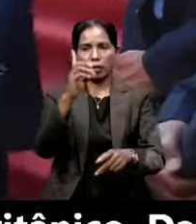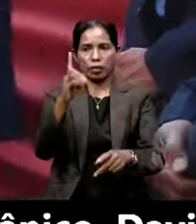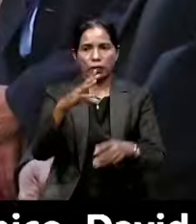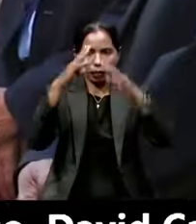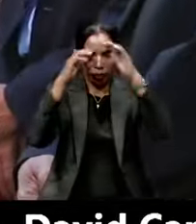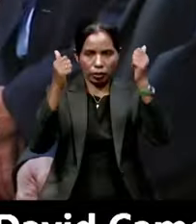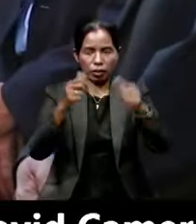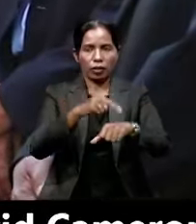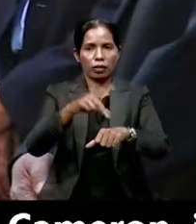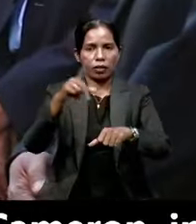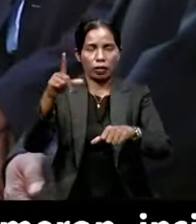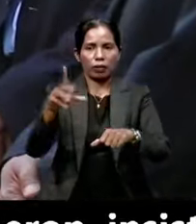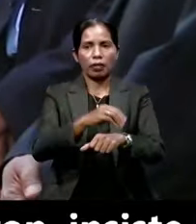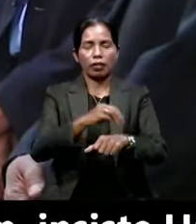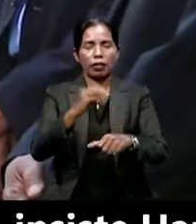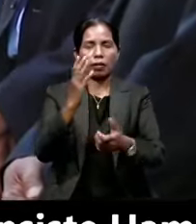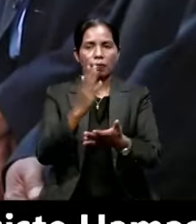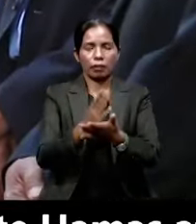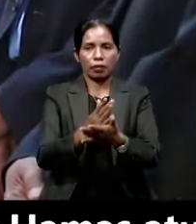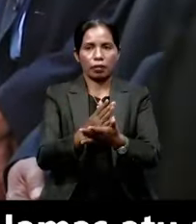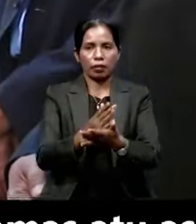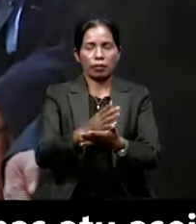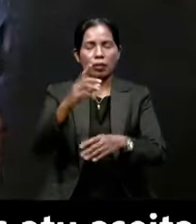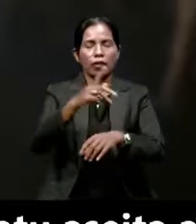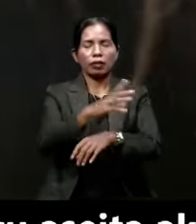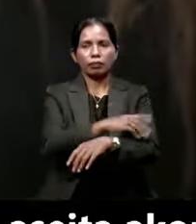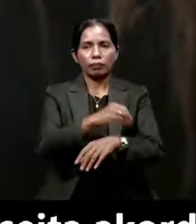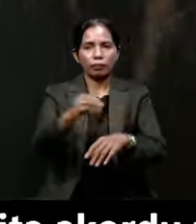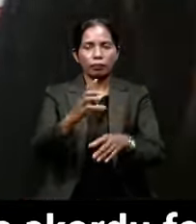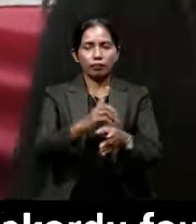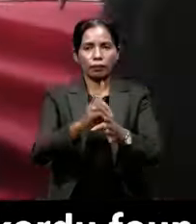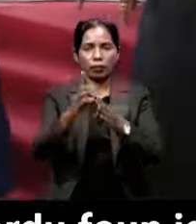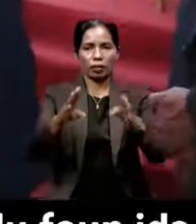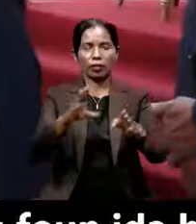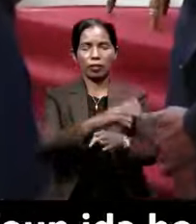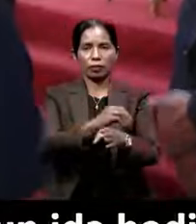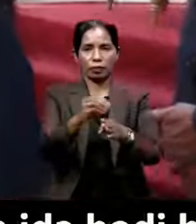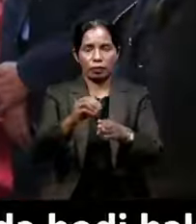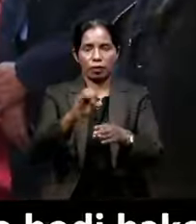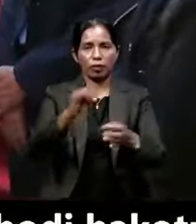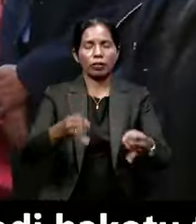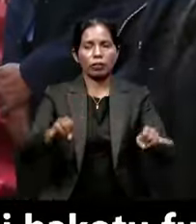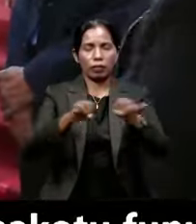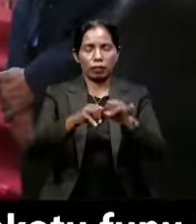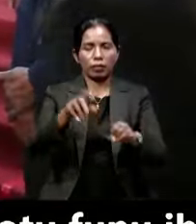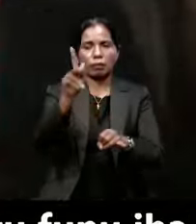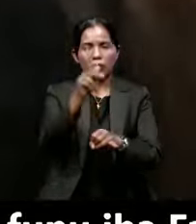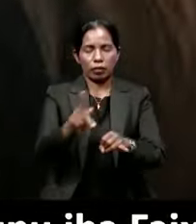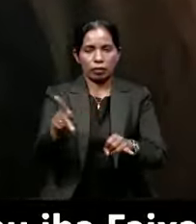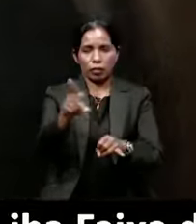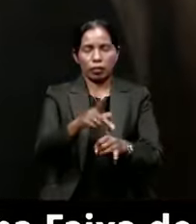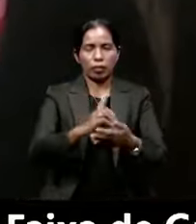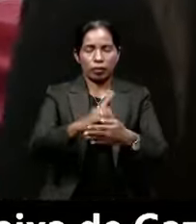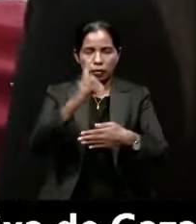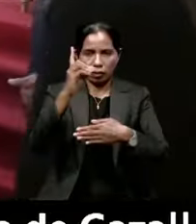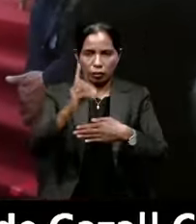autoridade nacional designada ba combate a alteração climática IP diretor executivo instituto pesquisa desenvolvimento formação na